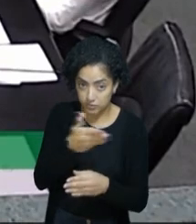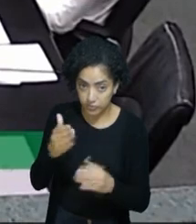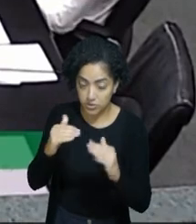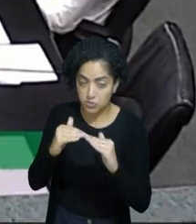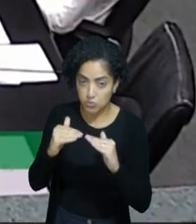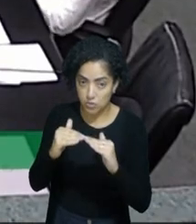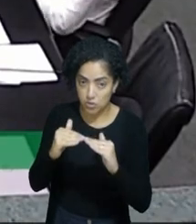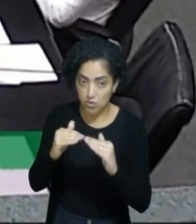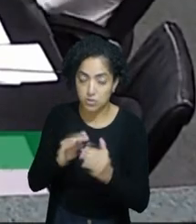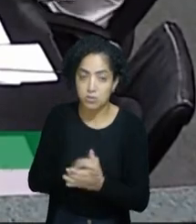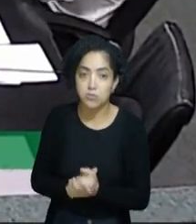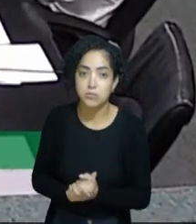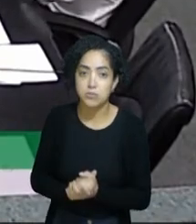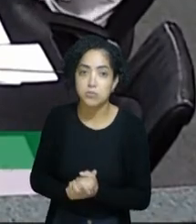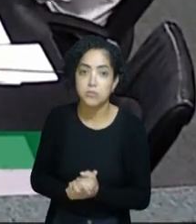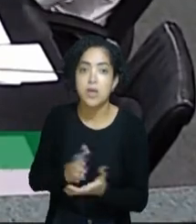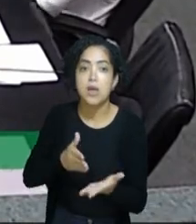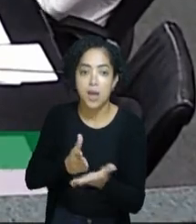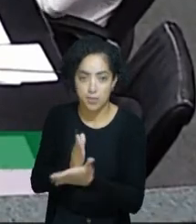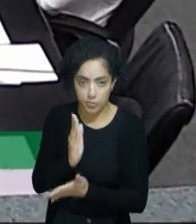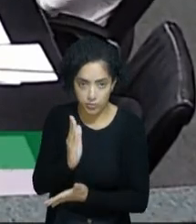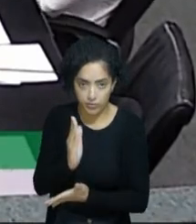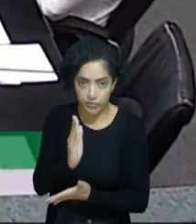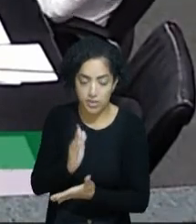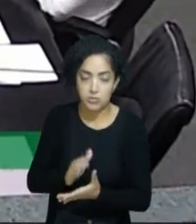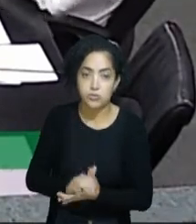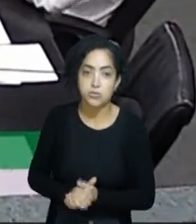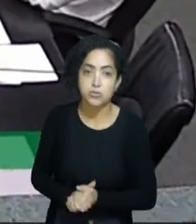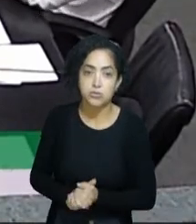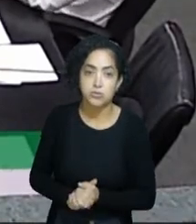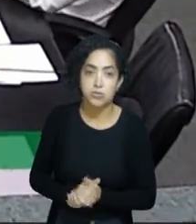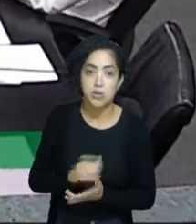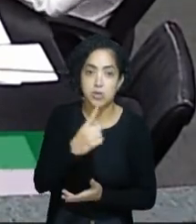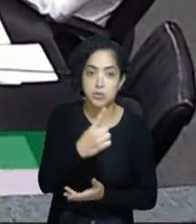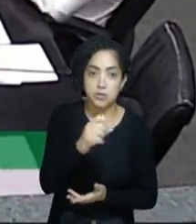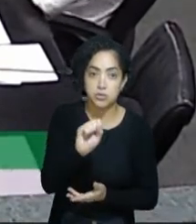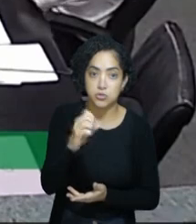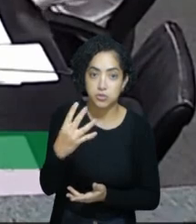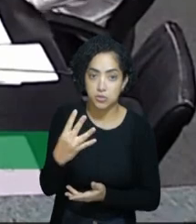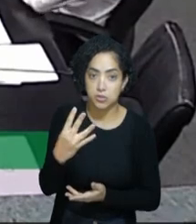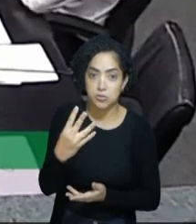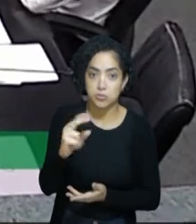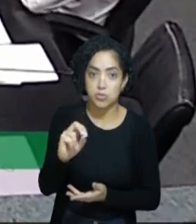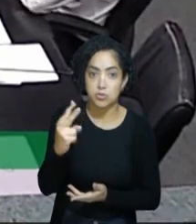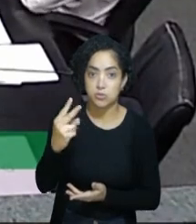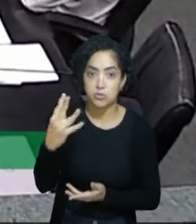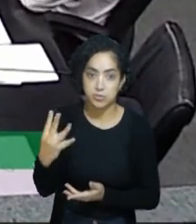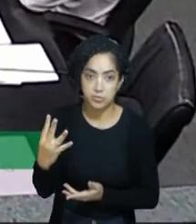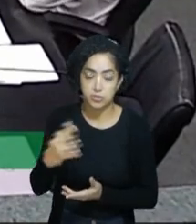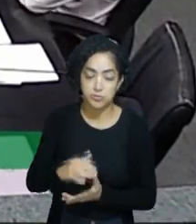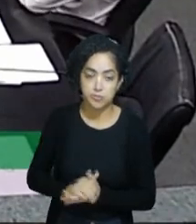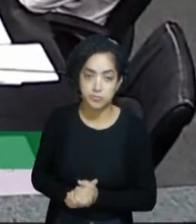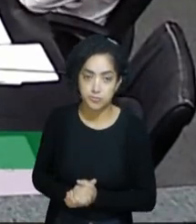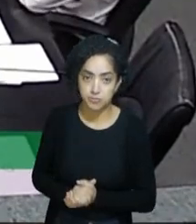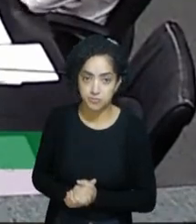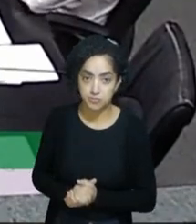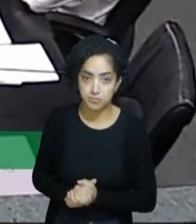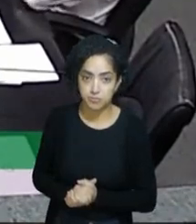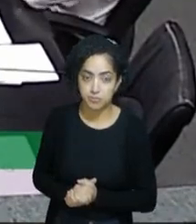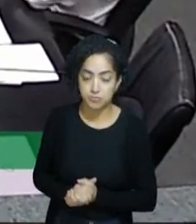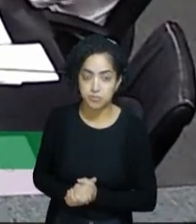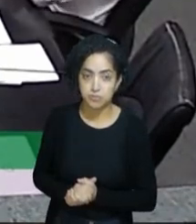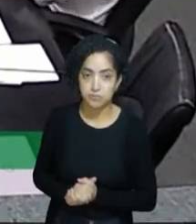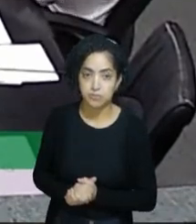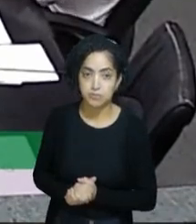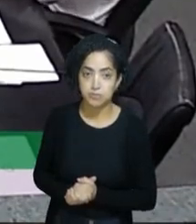aprovam permaneçam como se encontra Está aprovado parecer e vota ao PL 184/2 24 e